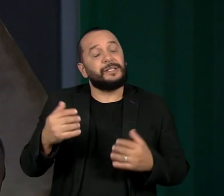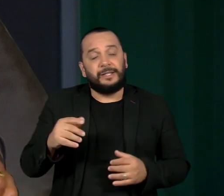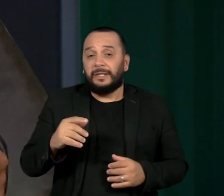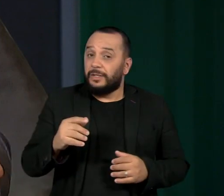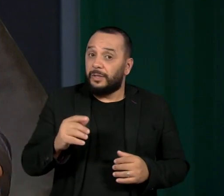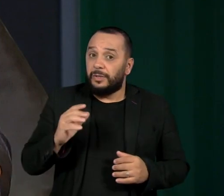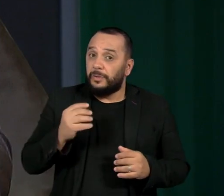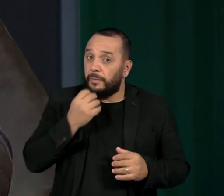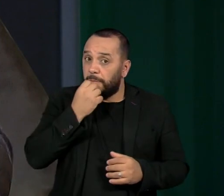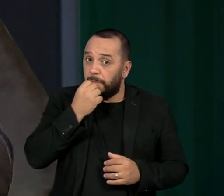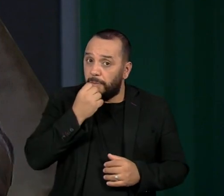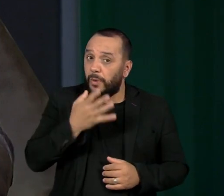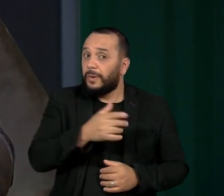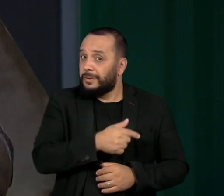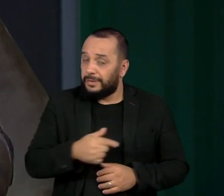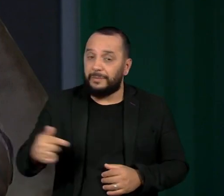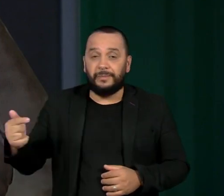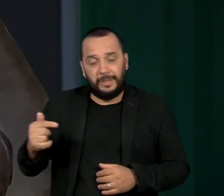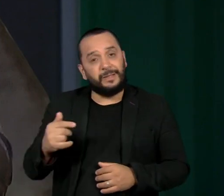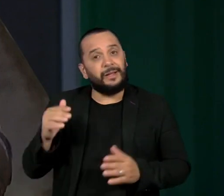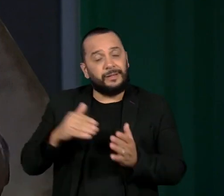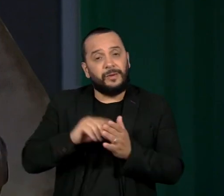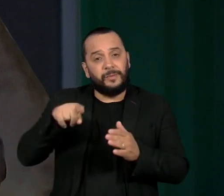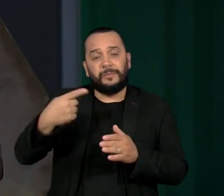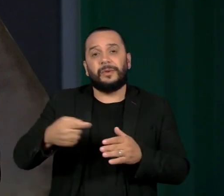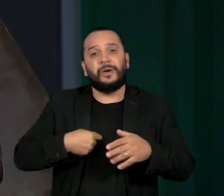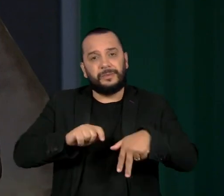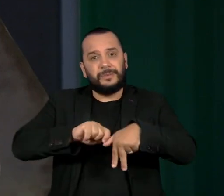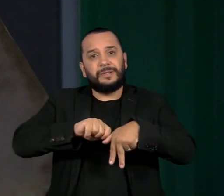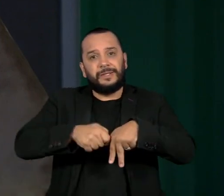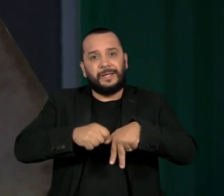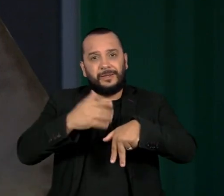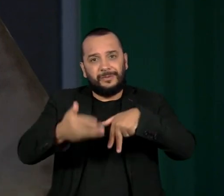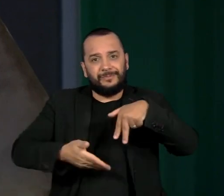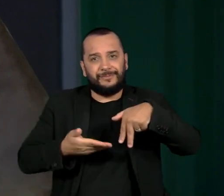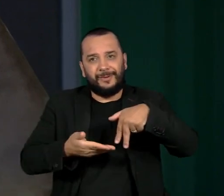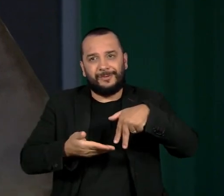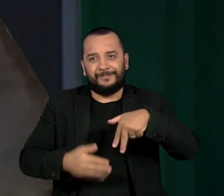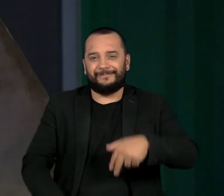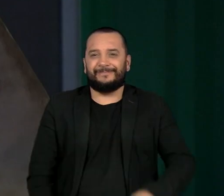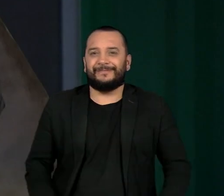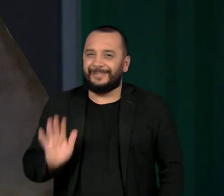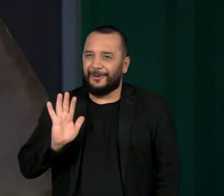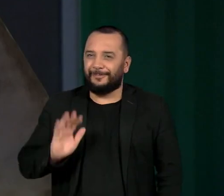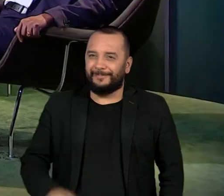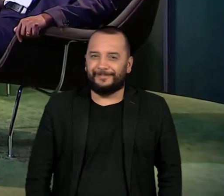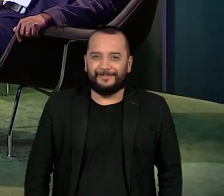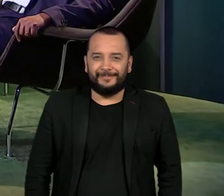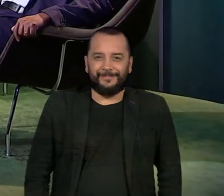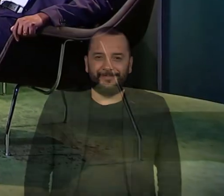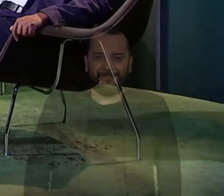todos uma ótima semana e até o nosso próximo programa Negros em Foco. Tchau!